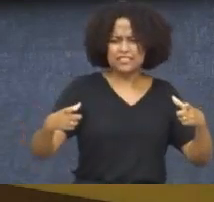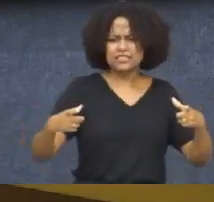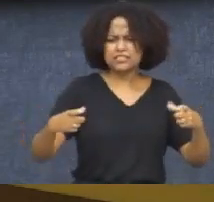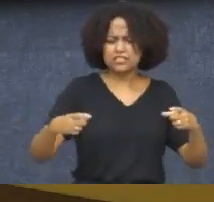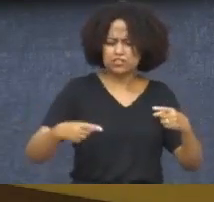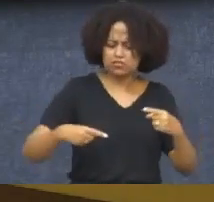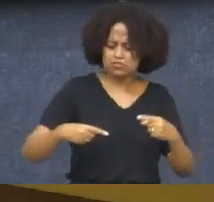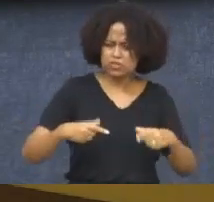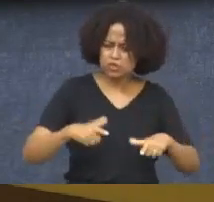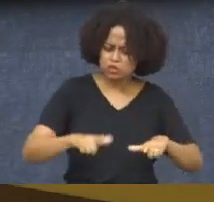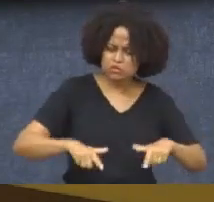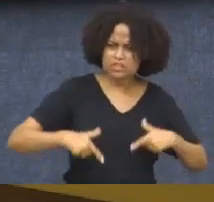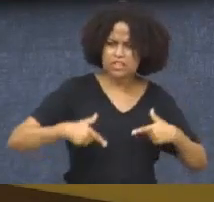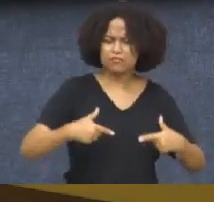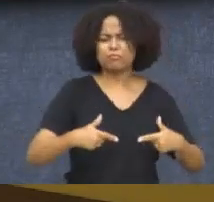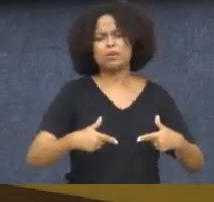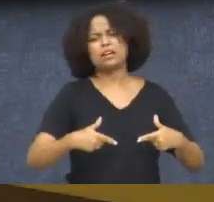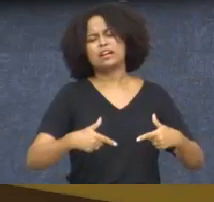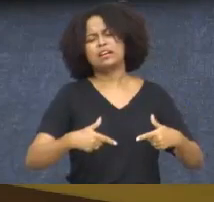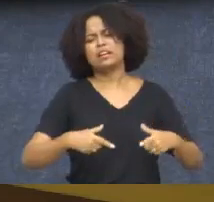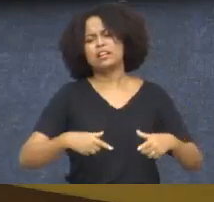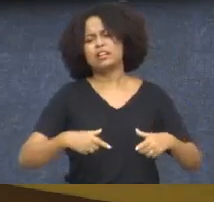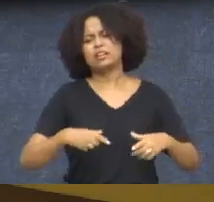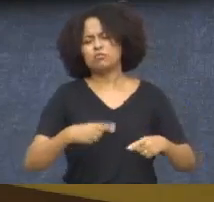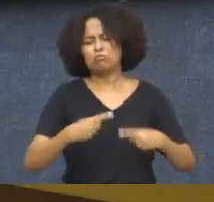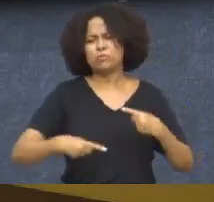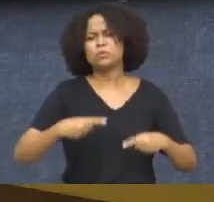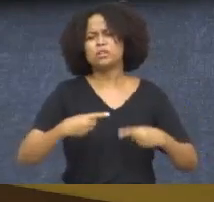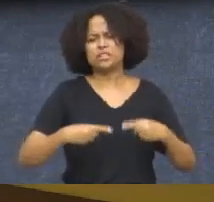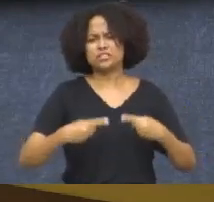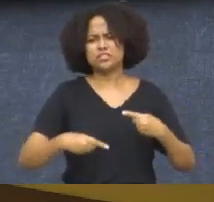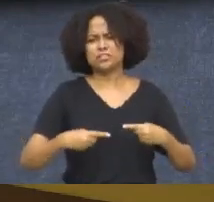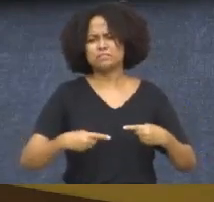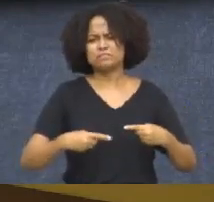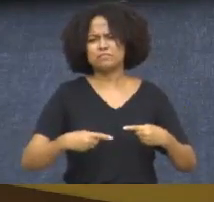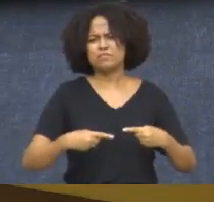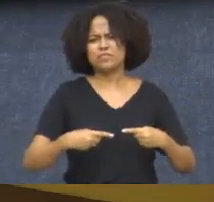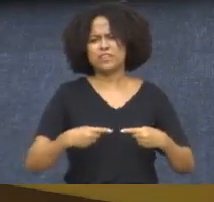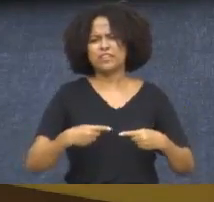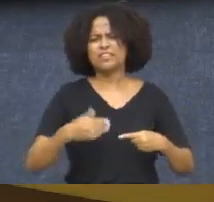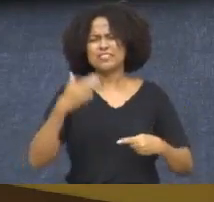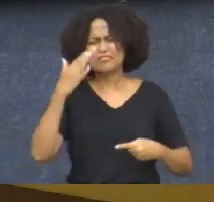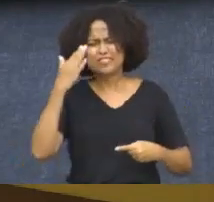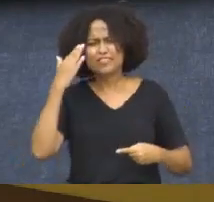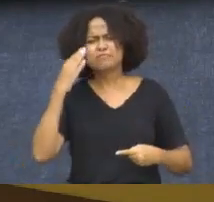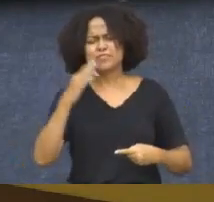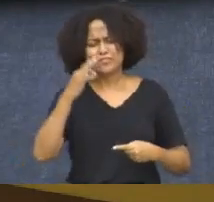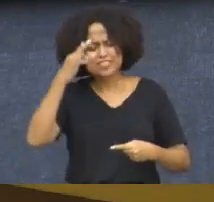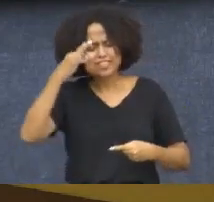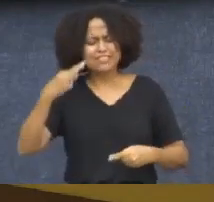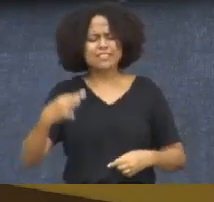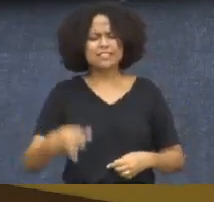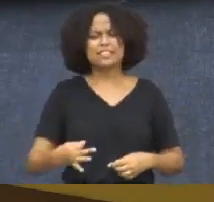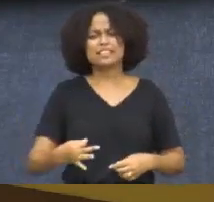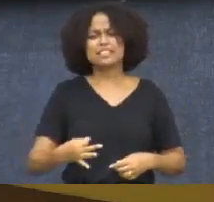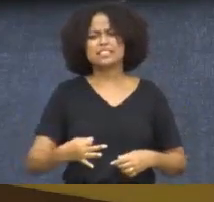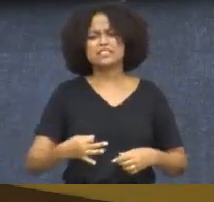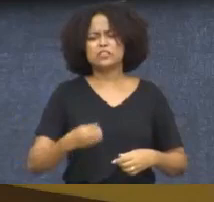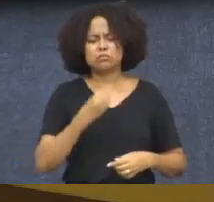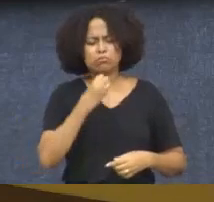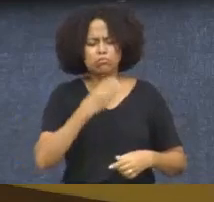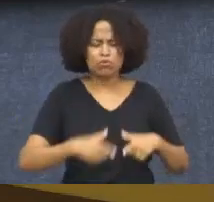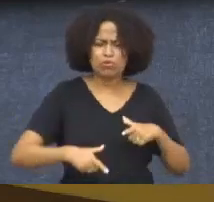política, e eu tenho certeza que você vai conseguir fazer um bom trabalho lá para a cidade, né? Independente